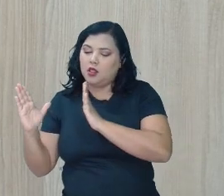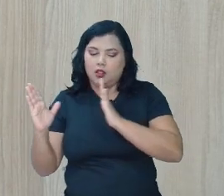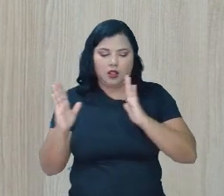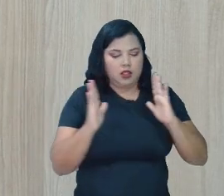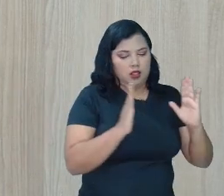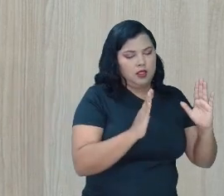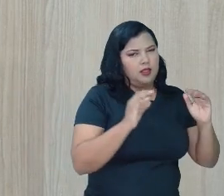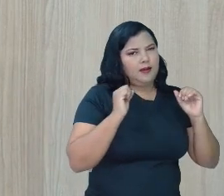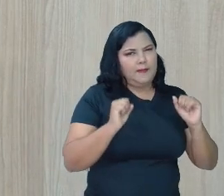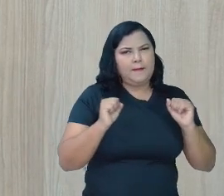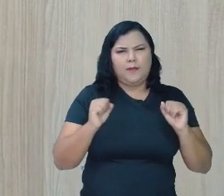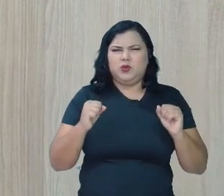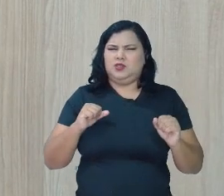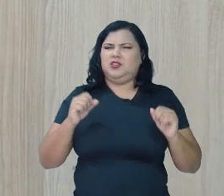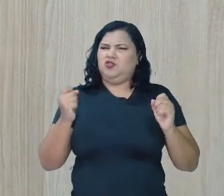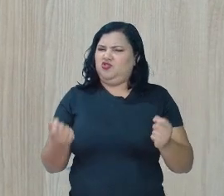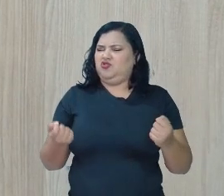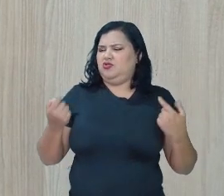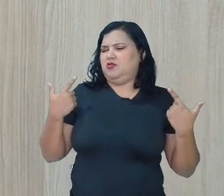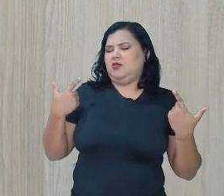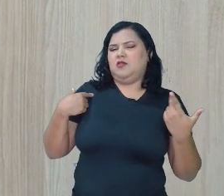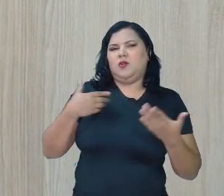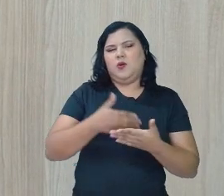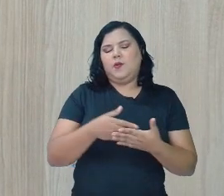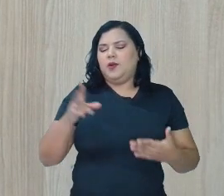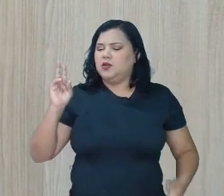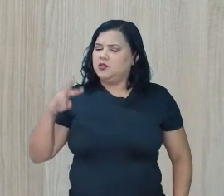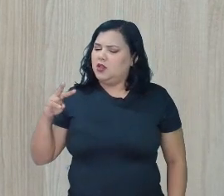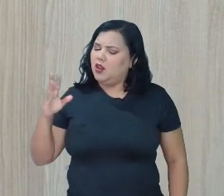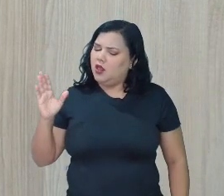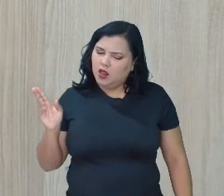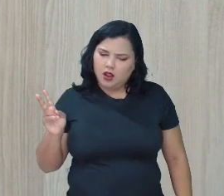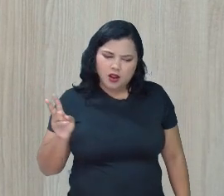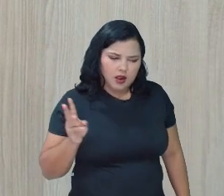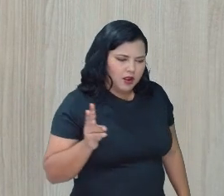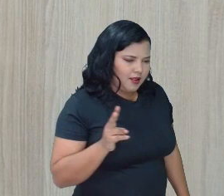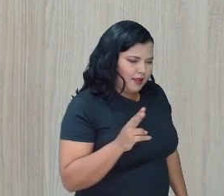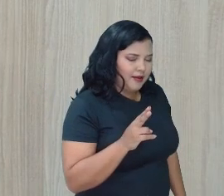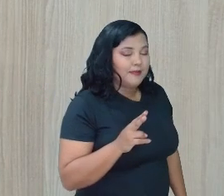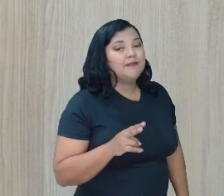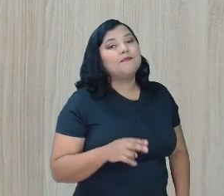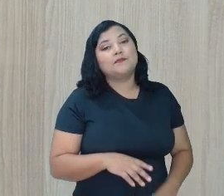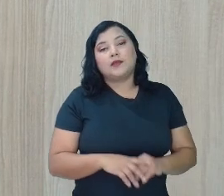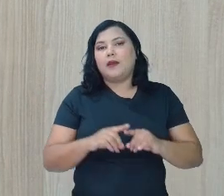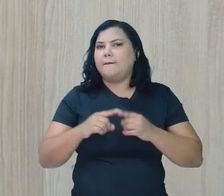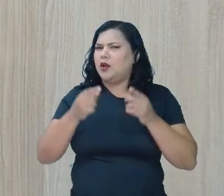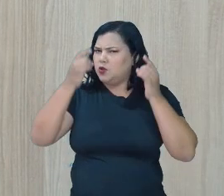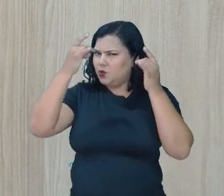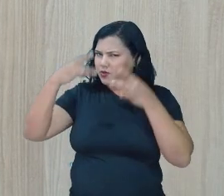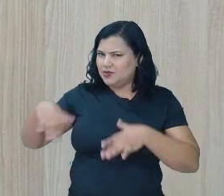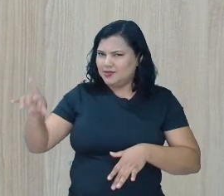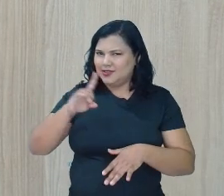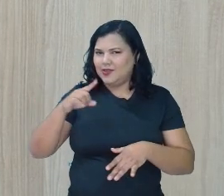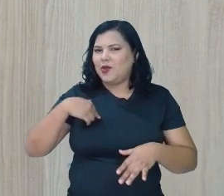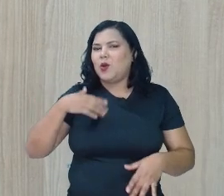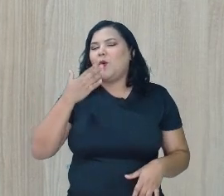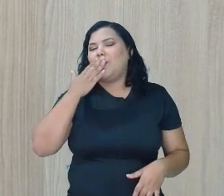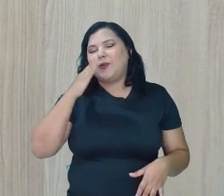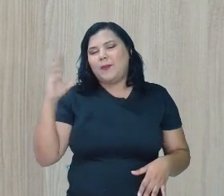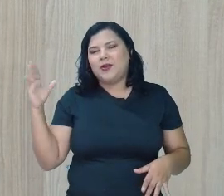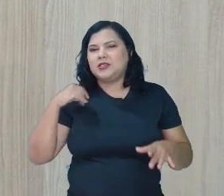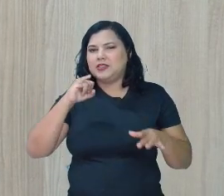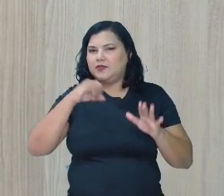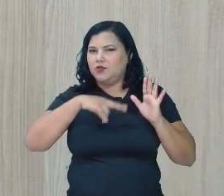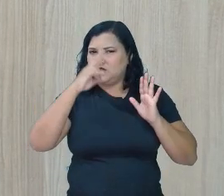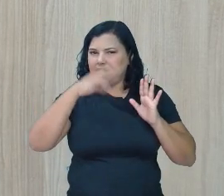pode causar estranheza, né, quando você tiver o primeiro contato com o mangá, mas não desista, viu? Eu prometo que lendo faz